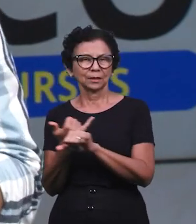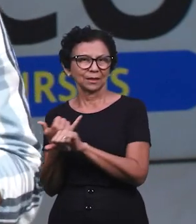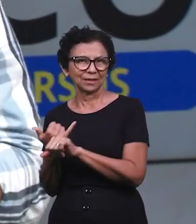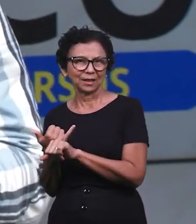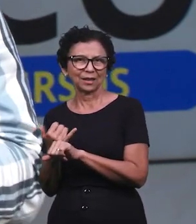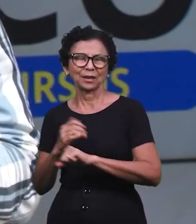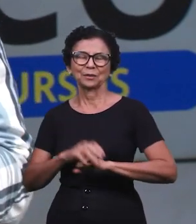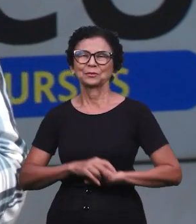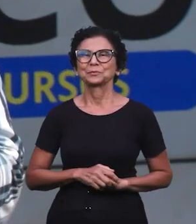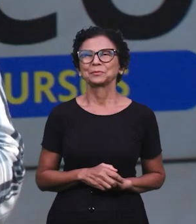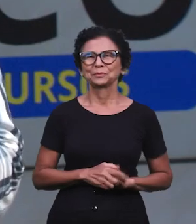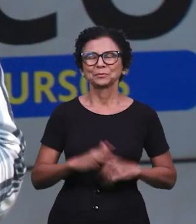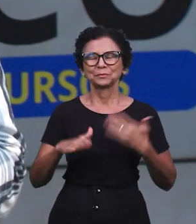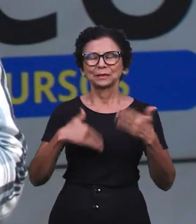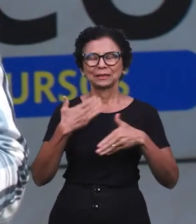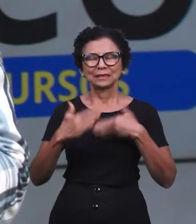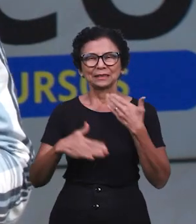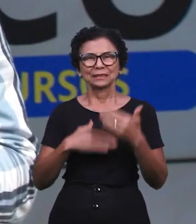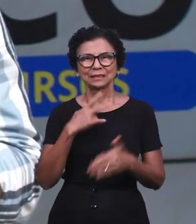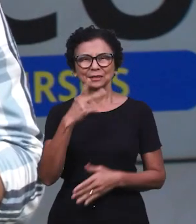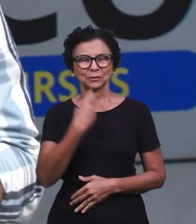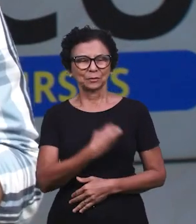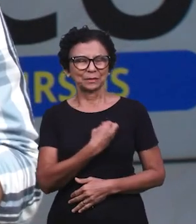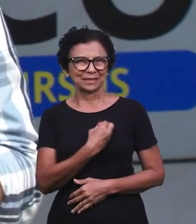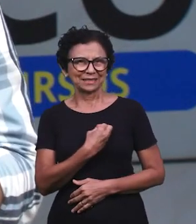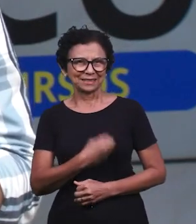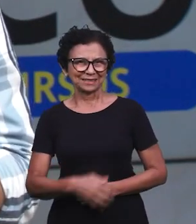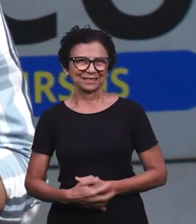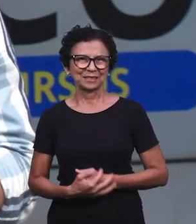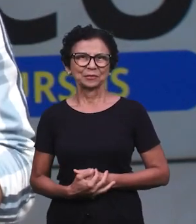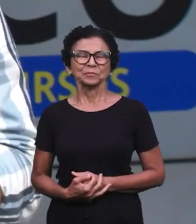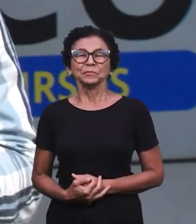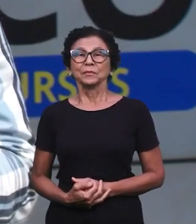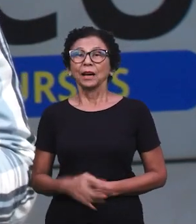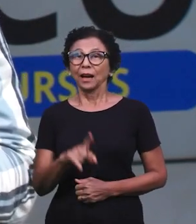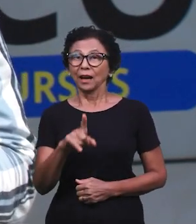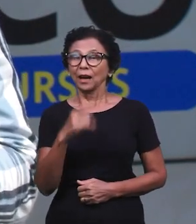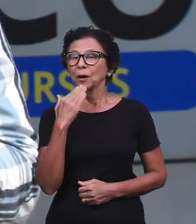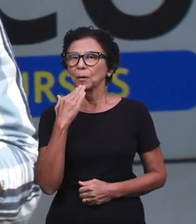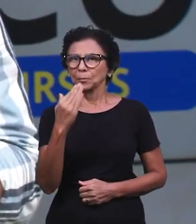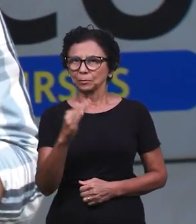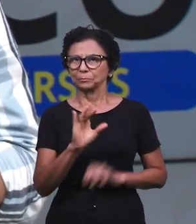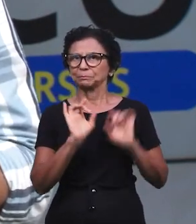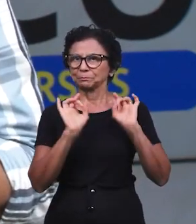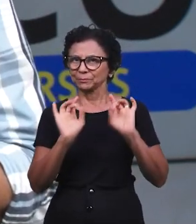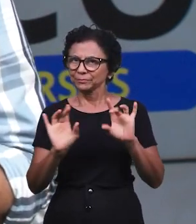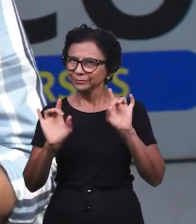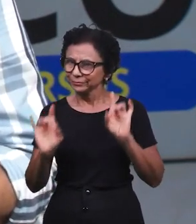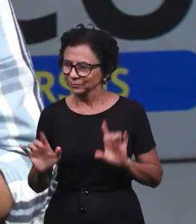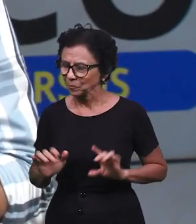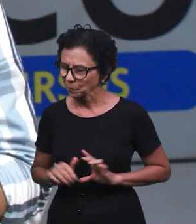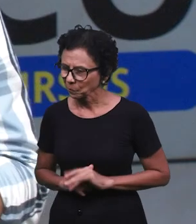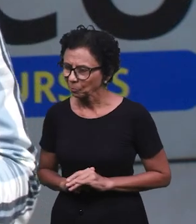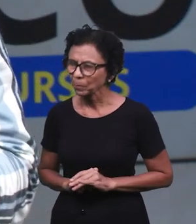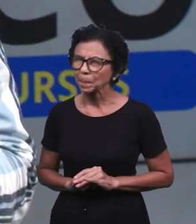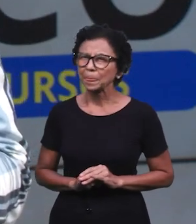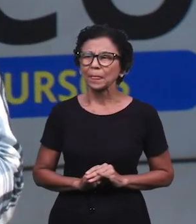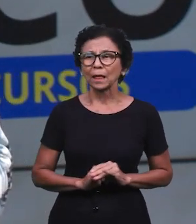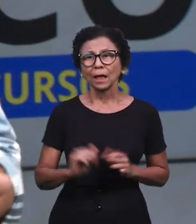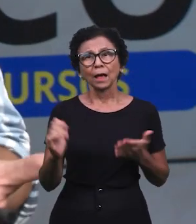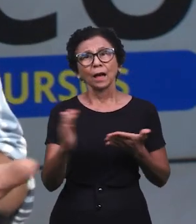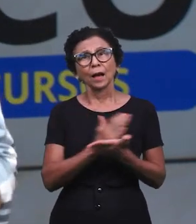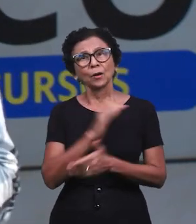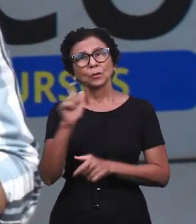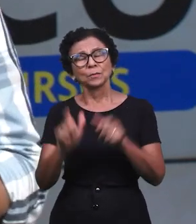imensa alegria ter você conosco nesse programa. Mas eu tenho um pedido especial para te fazer. Algumas pessoas ainda